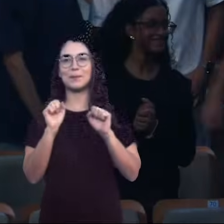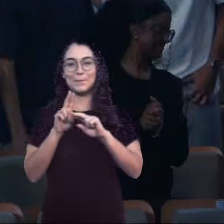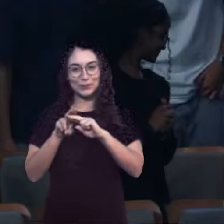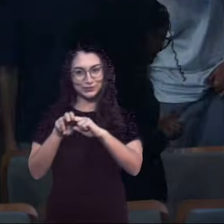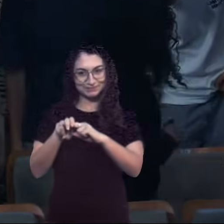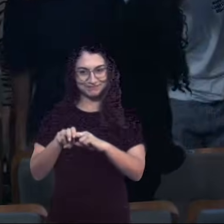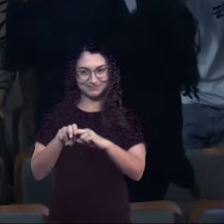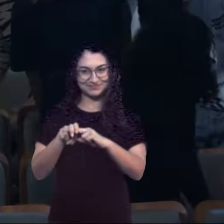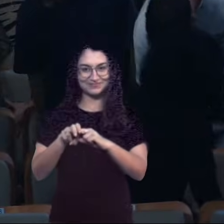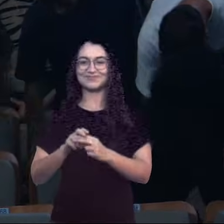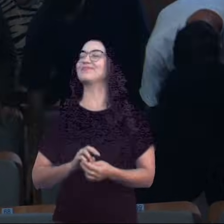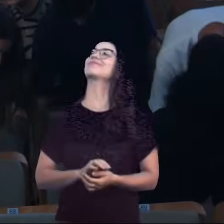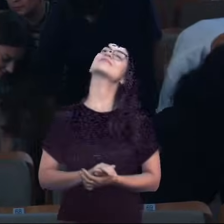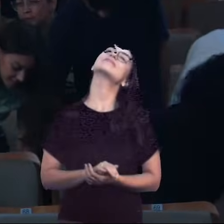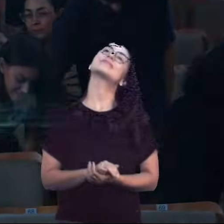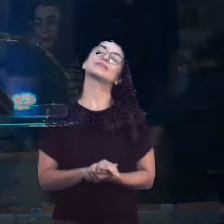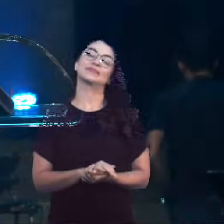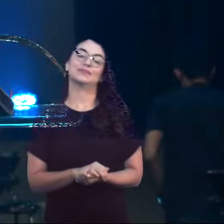Sentar.